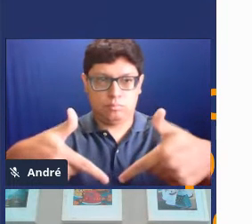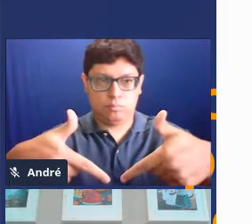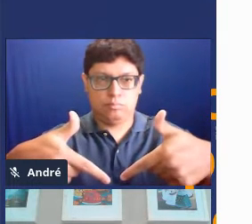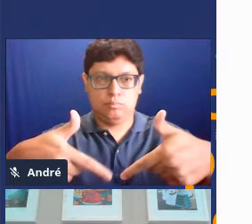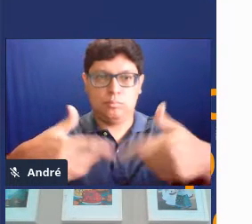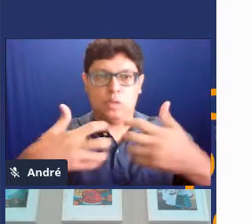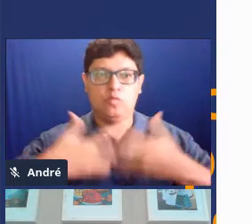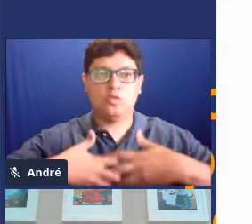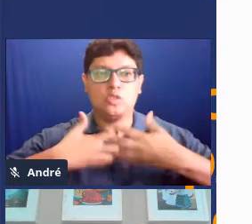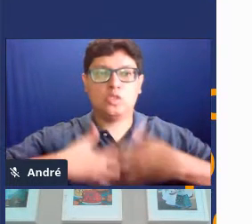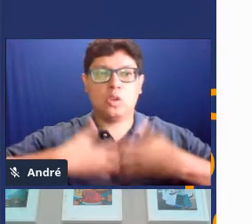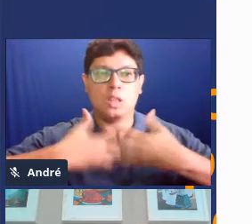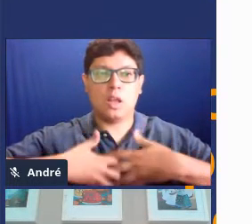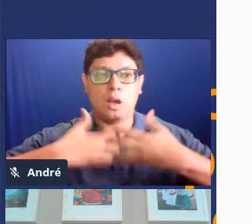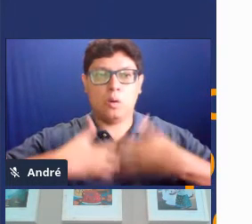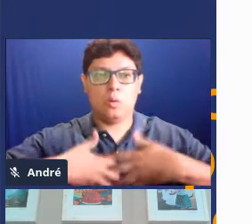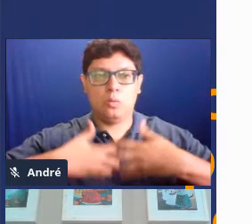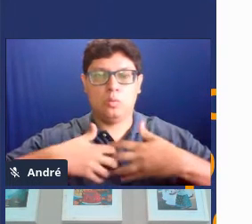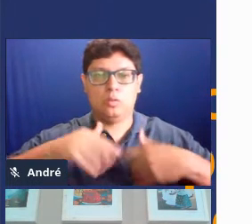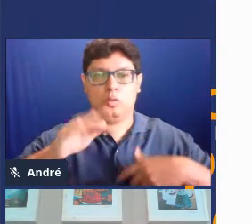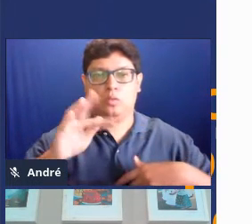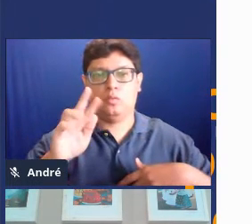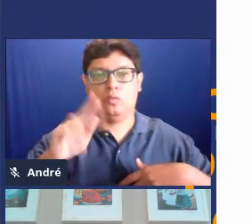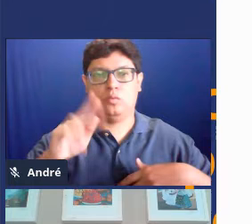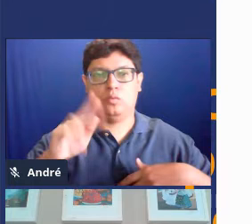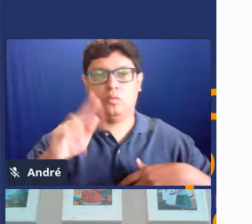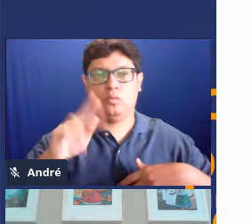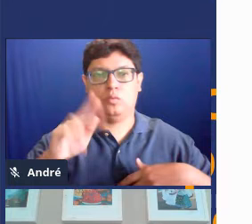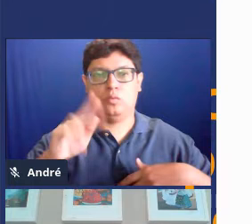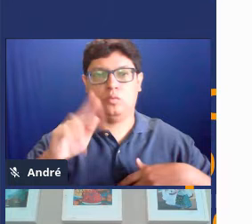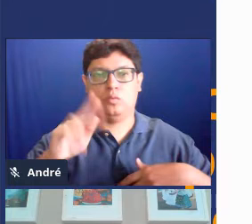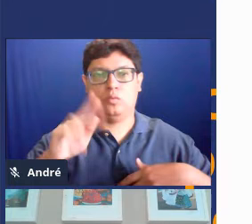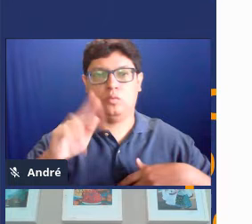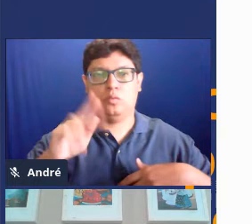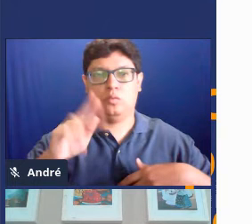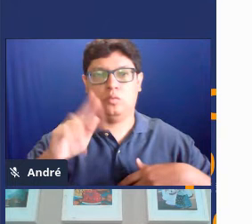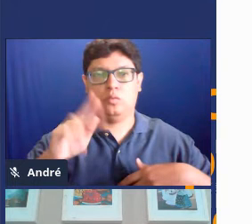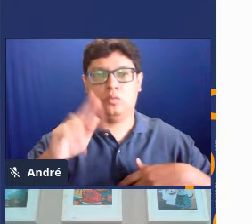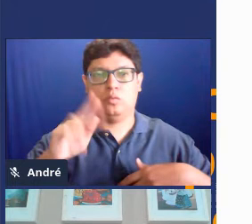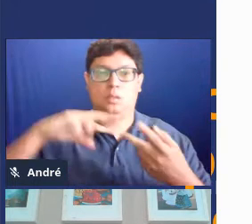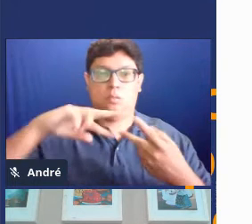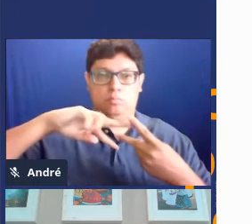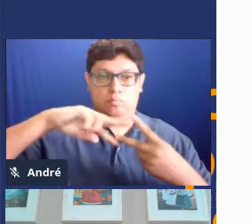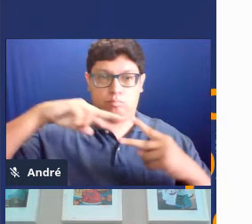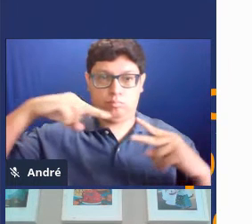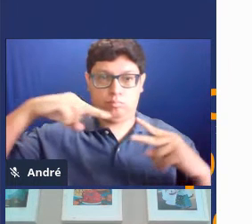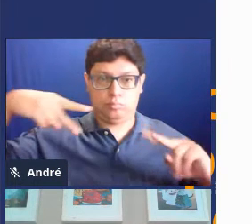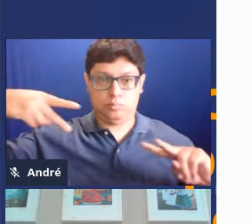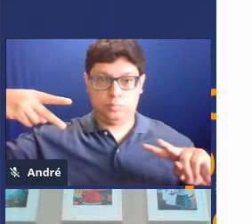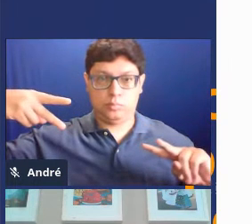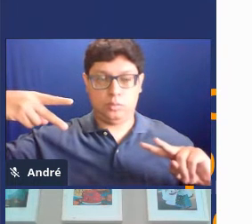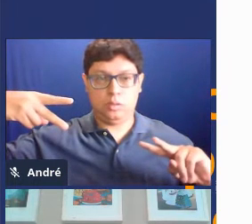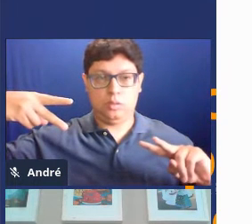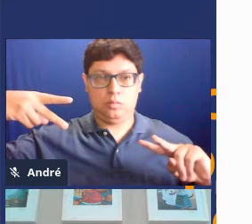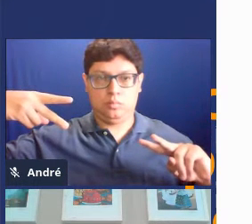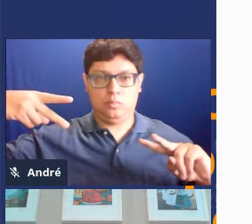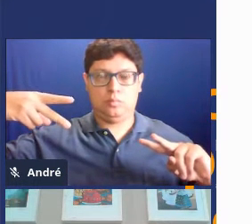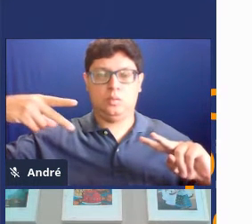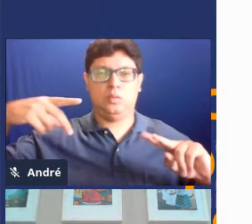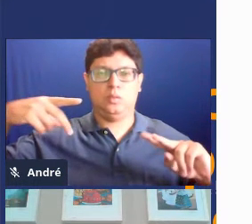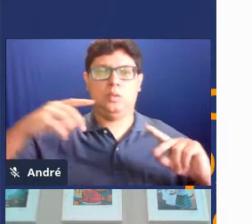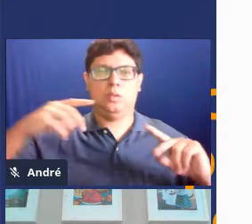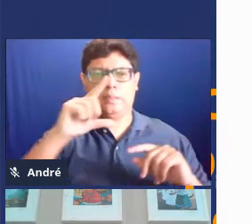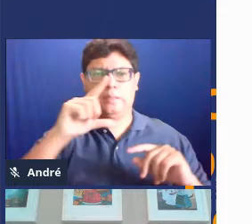pedaço do DNA, eu tenho todo o código genético, eu tenho o genoma inteiro lá nos cromossomas, e na célula, que está num